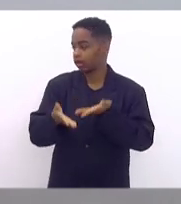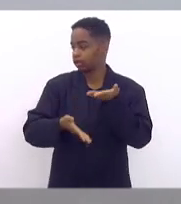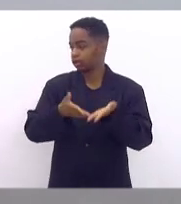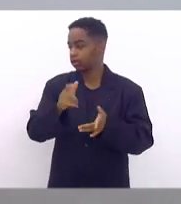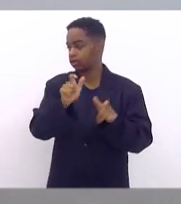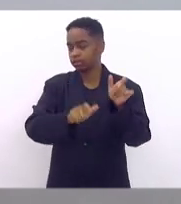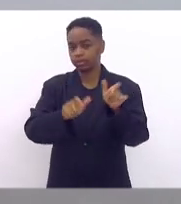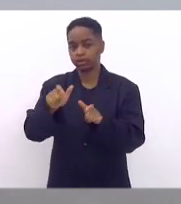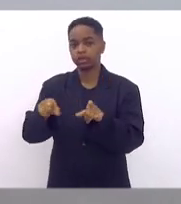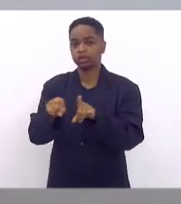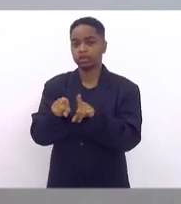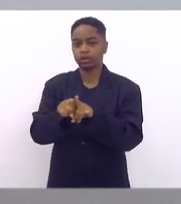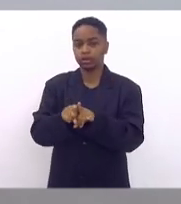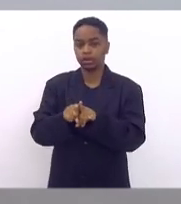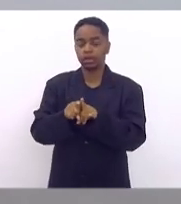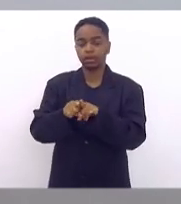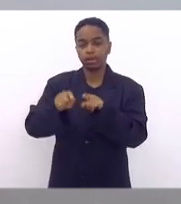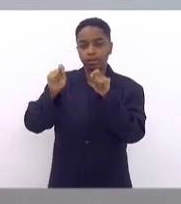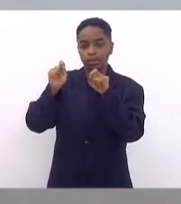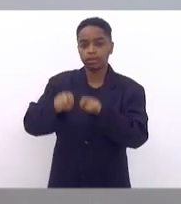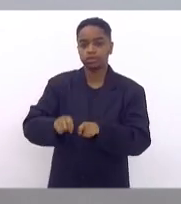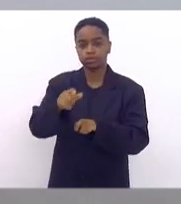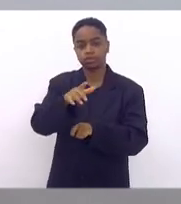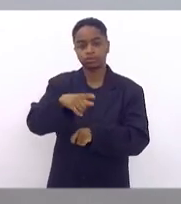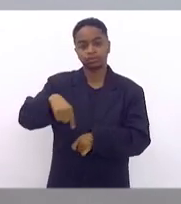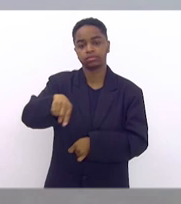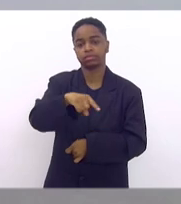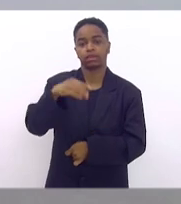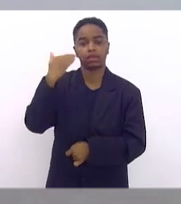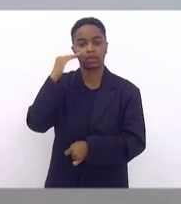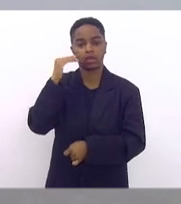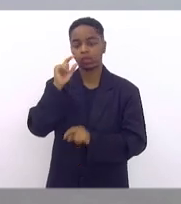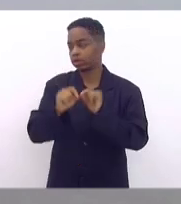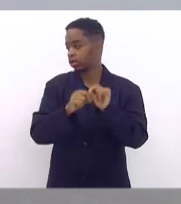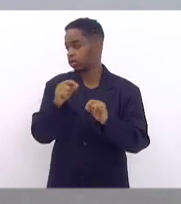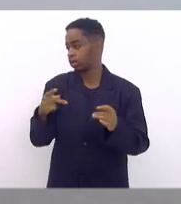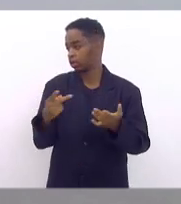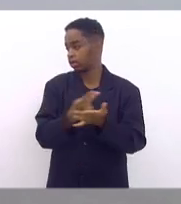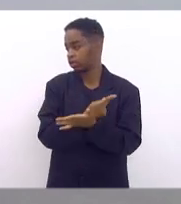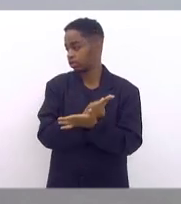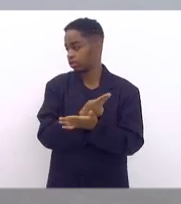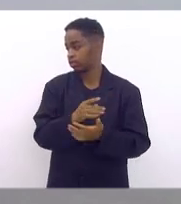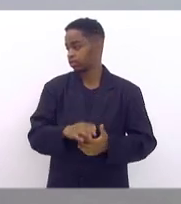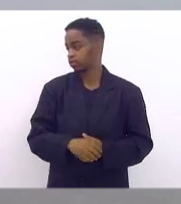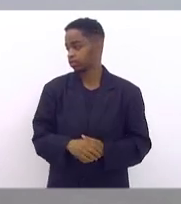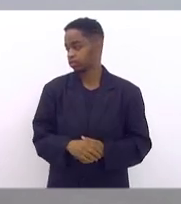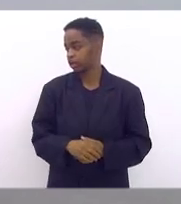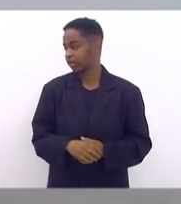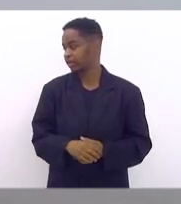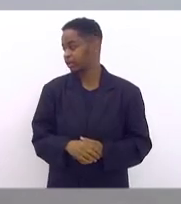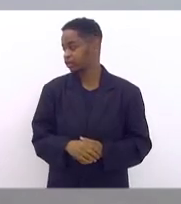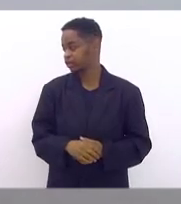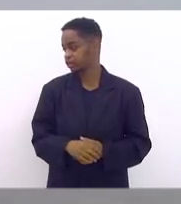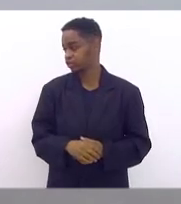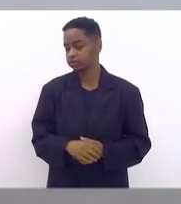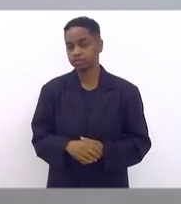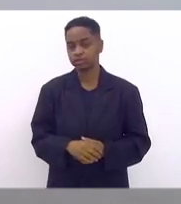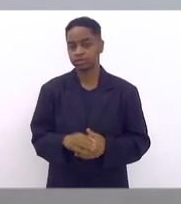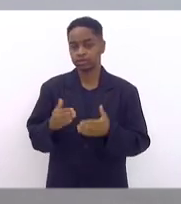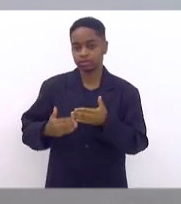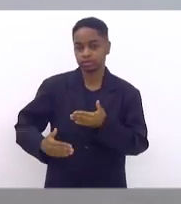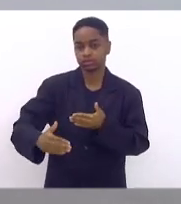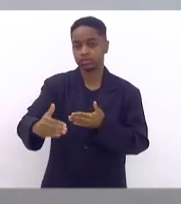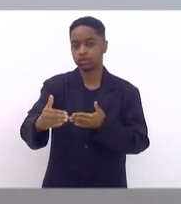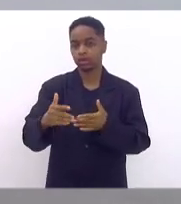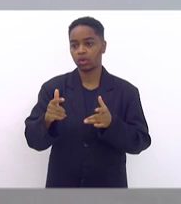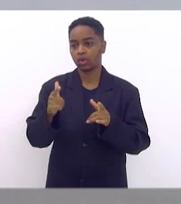e possibilitando que elas compreendam o que acontece com elas. Que elas, daqui para frente, consigam